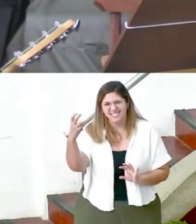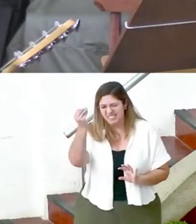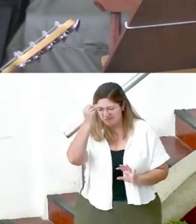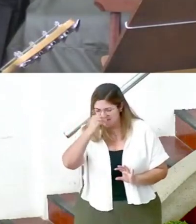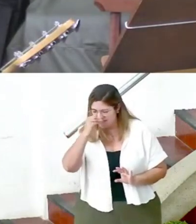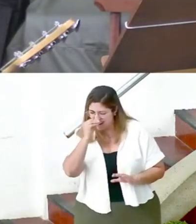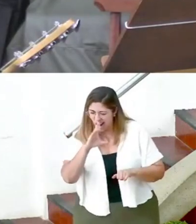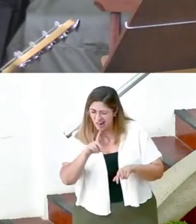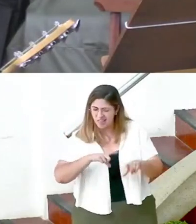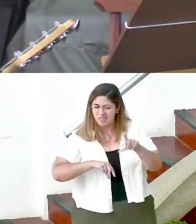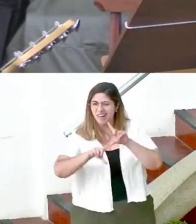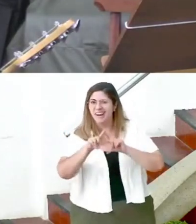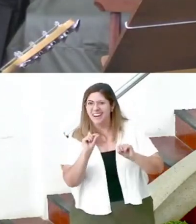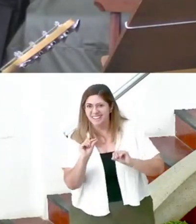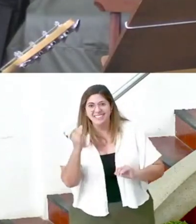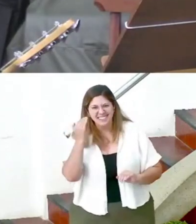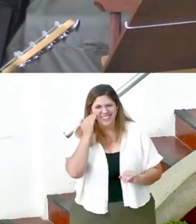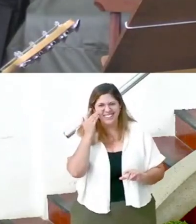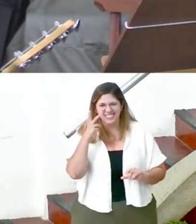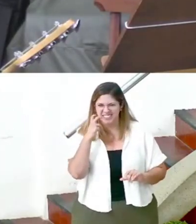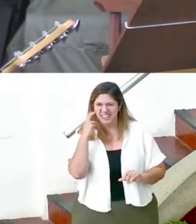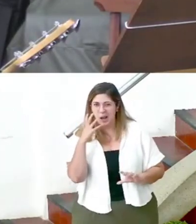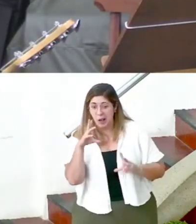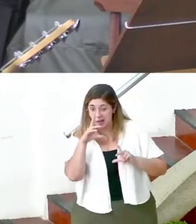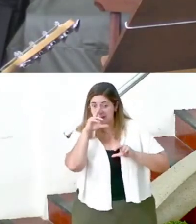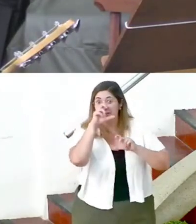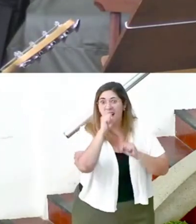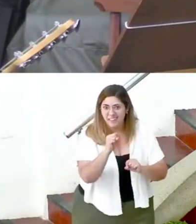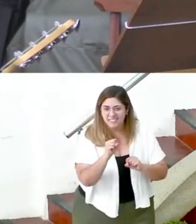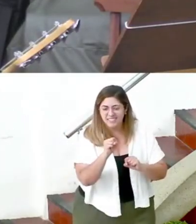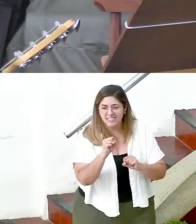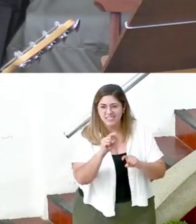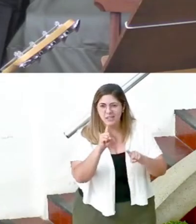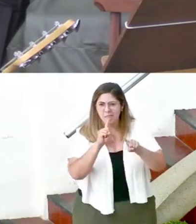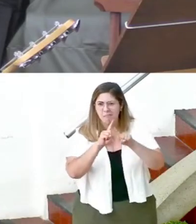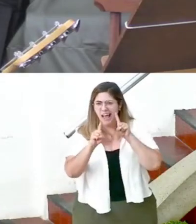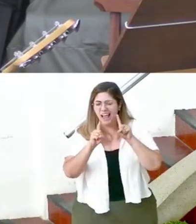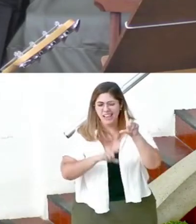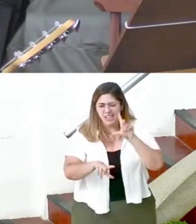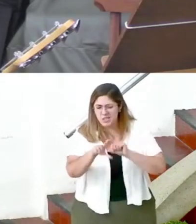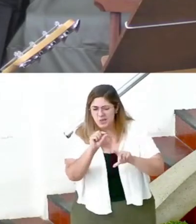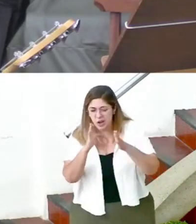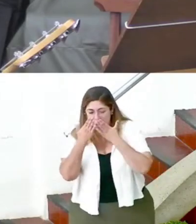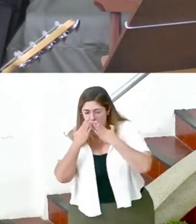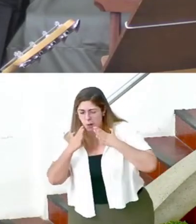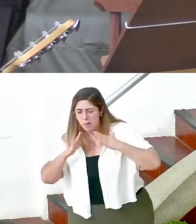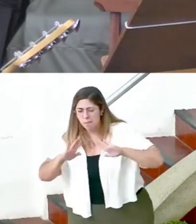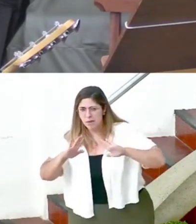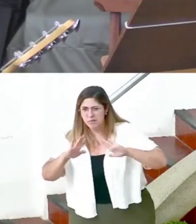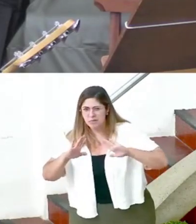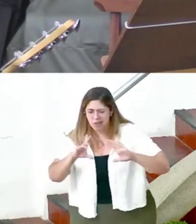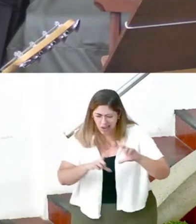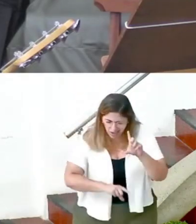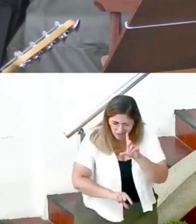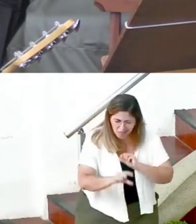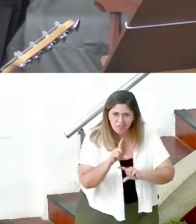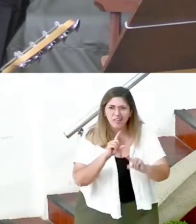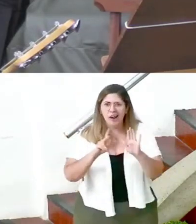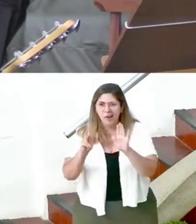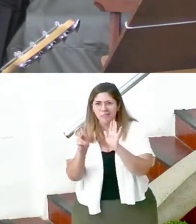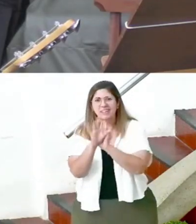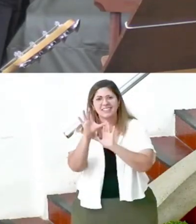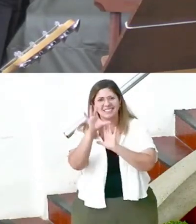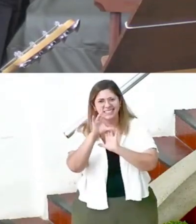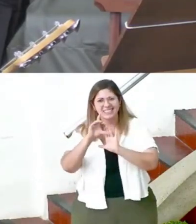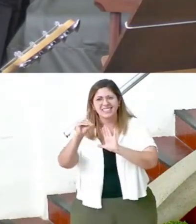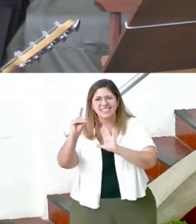mundo para envergonhar as fortes. E Deus escolheu as coisas humildes do mundo e as desprezadas, e aquelas que não são, para